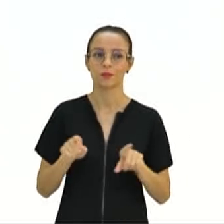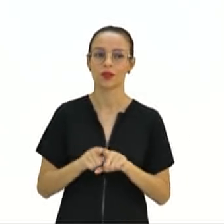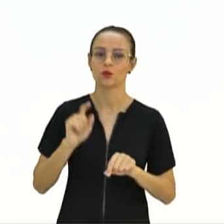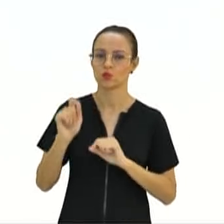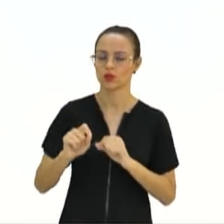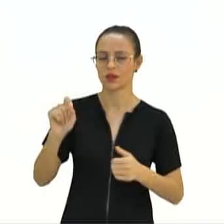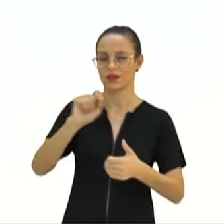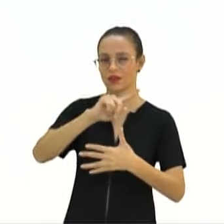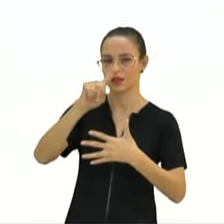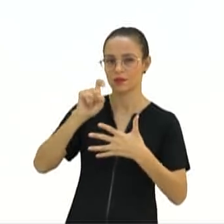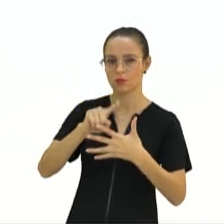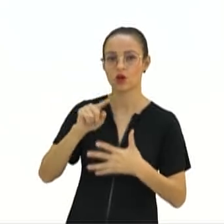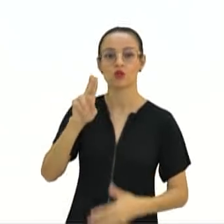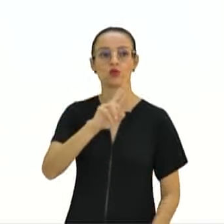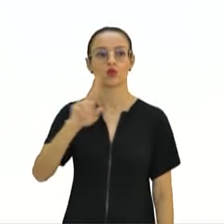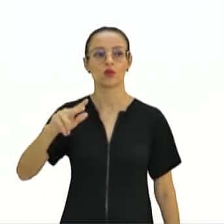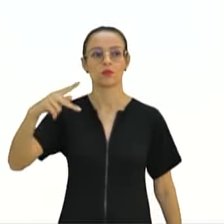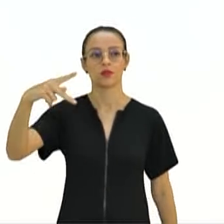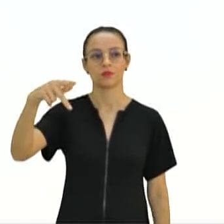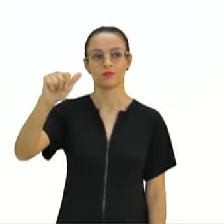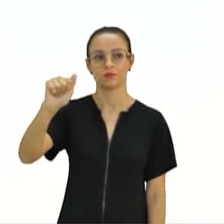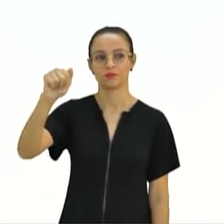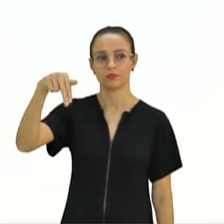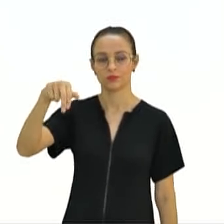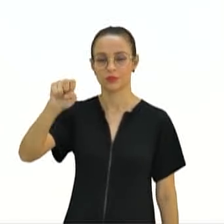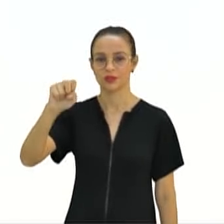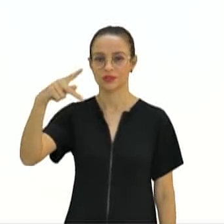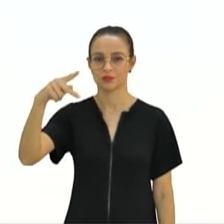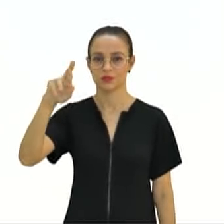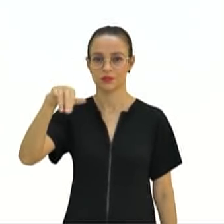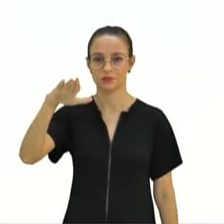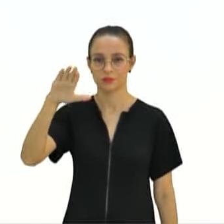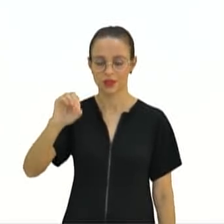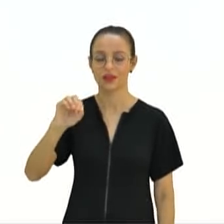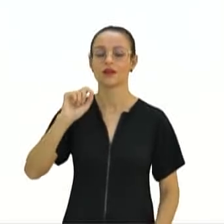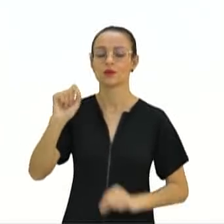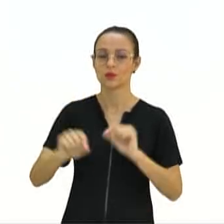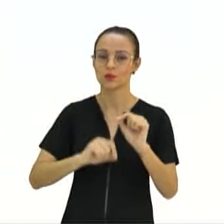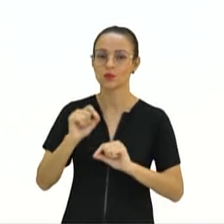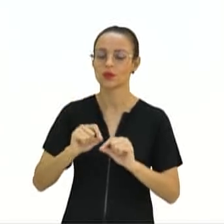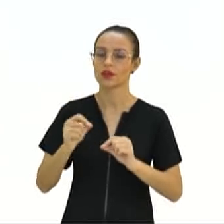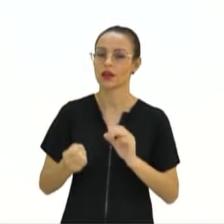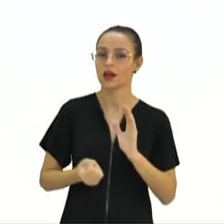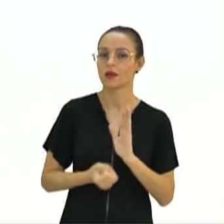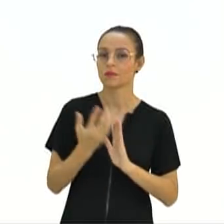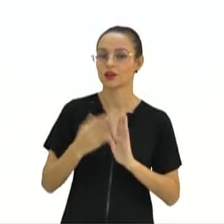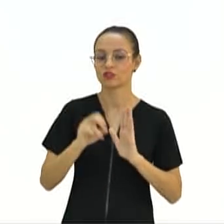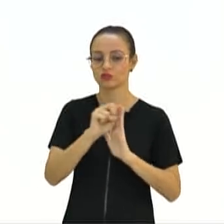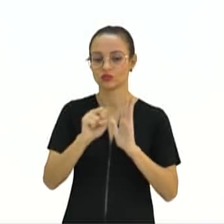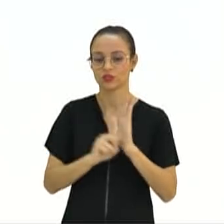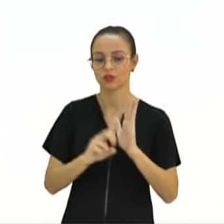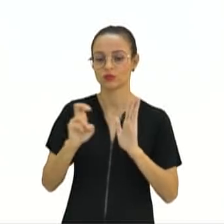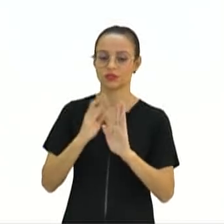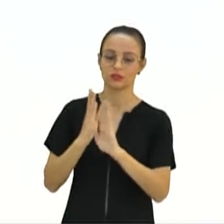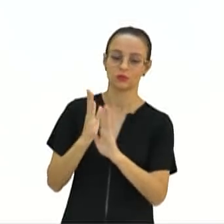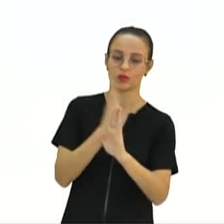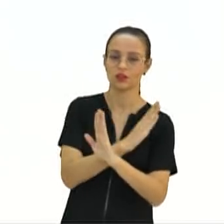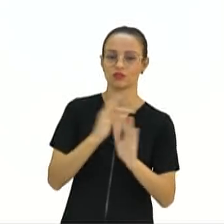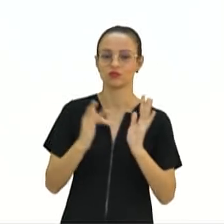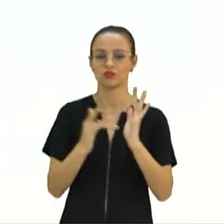bastante intrigante, que é a da panspermia cósmica, né? Ela surgiu já a partir lá do século V a.C., na